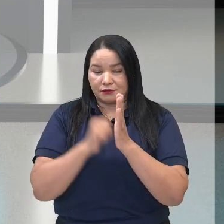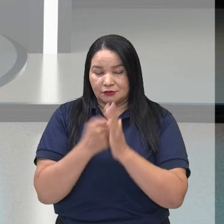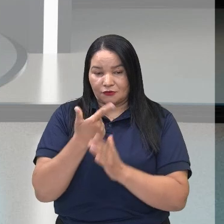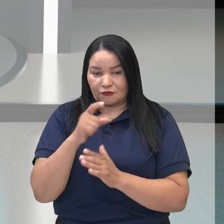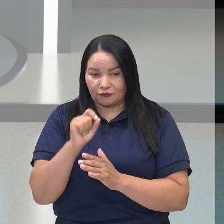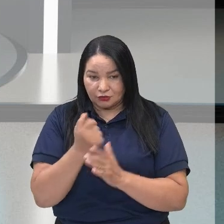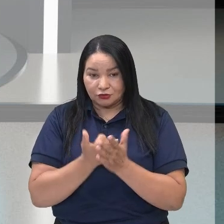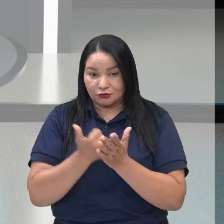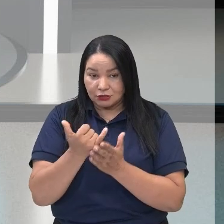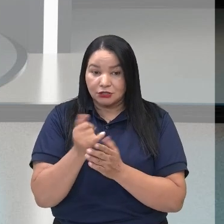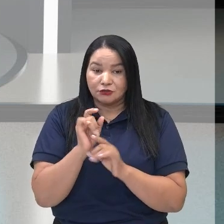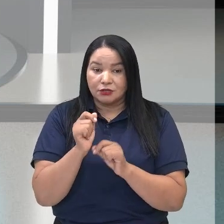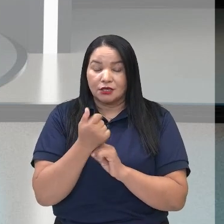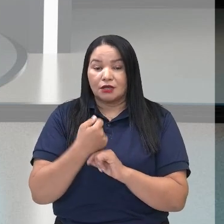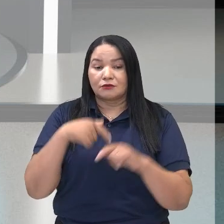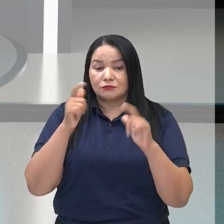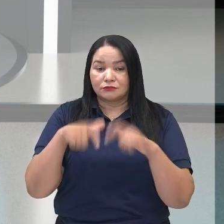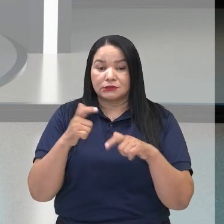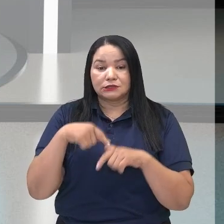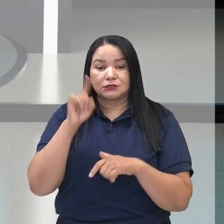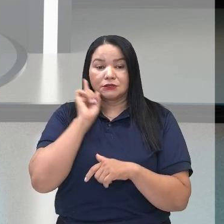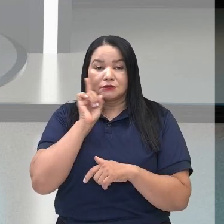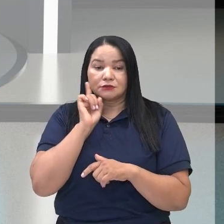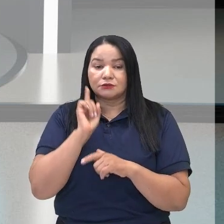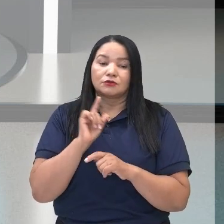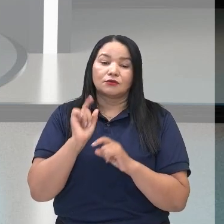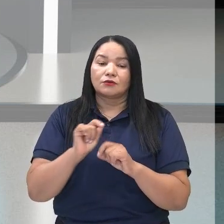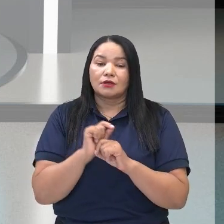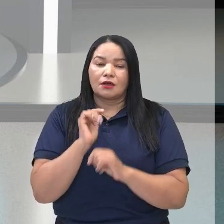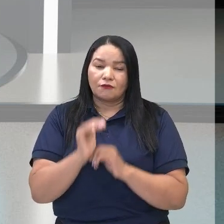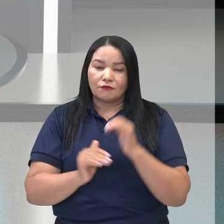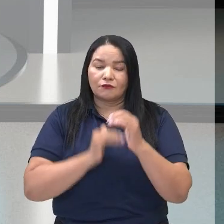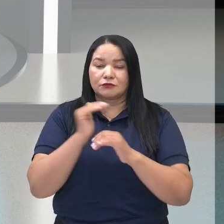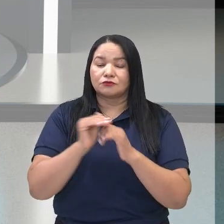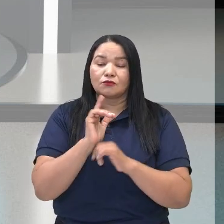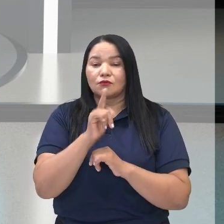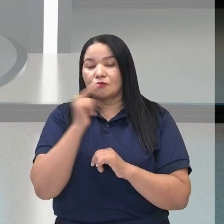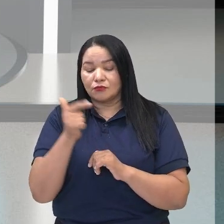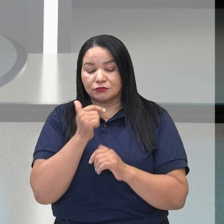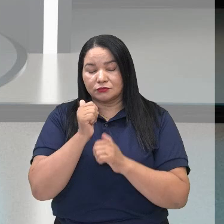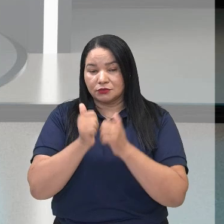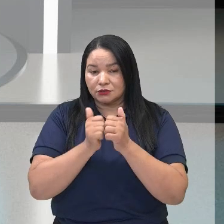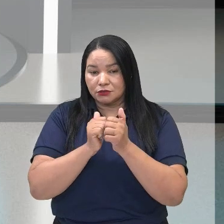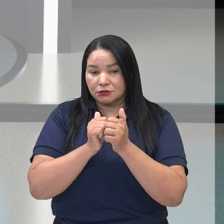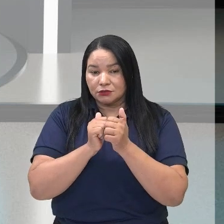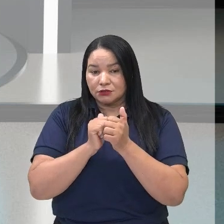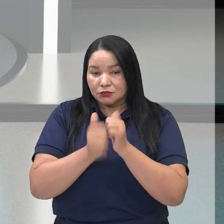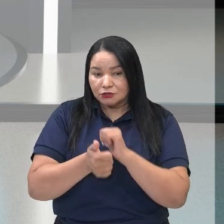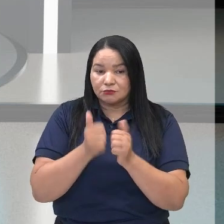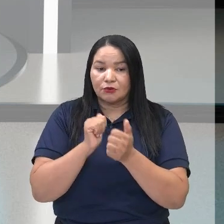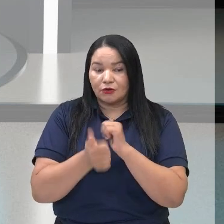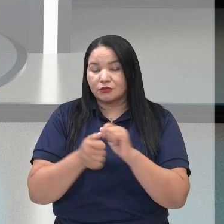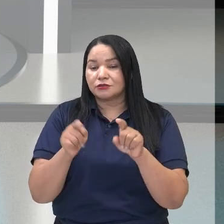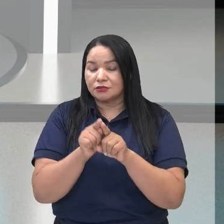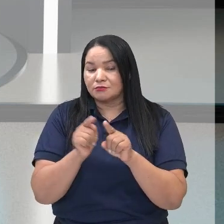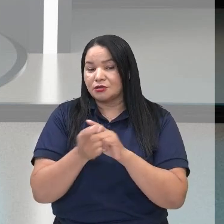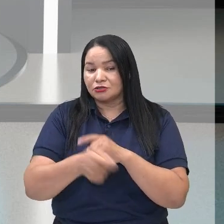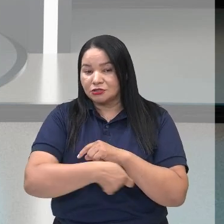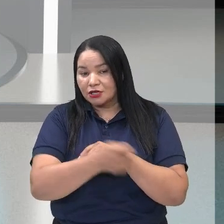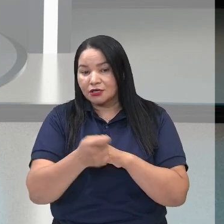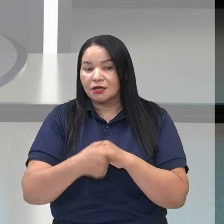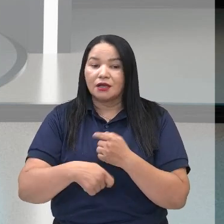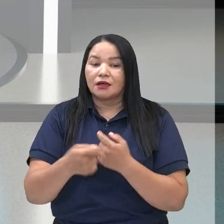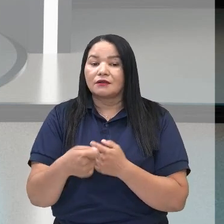XX nos Estados Unidos como uma evolução para outros esportes de raquete, como o squash